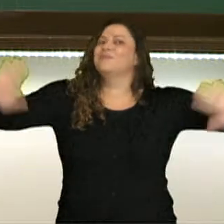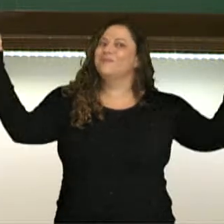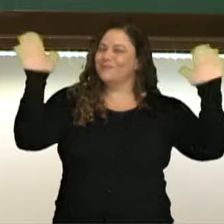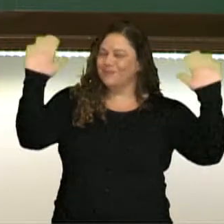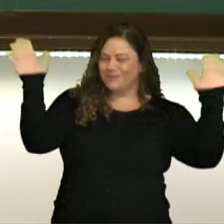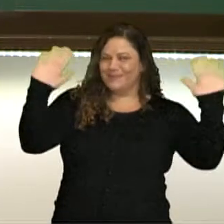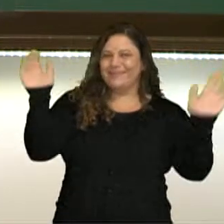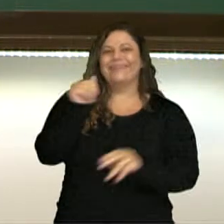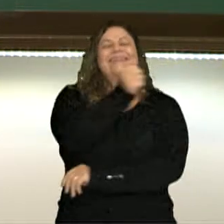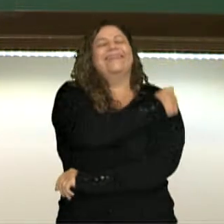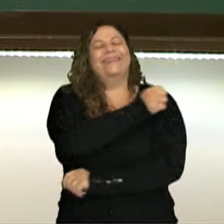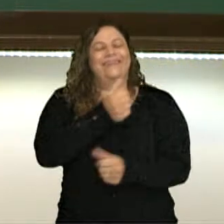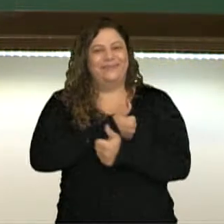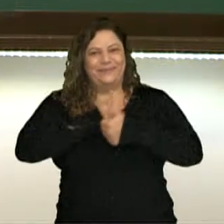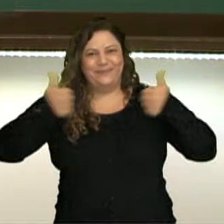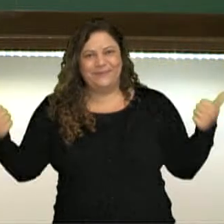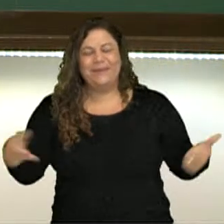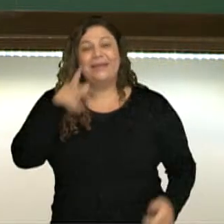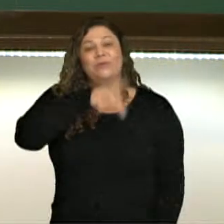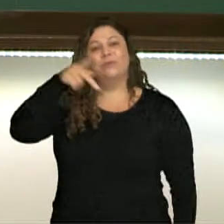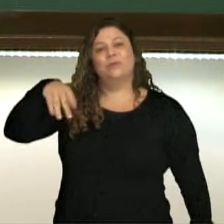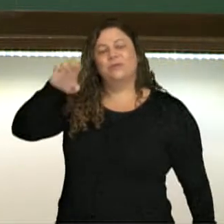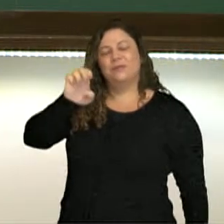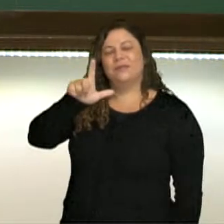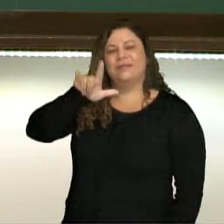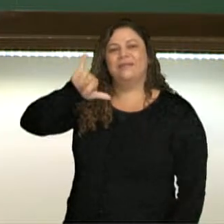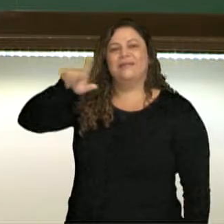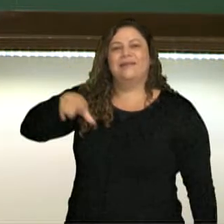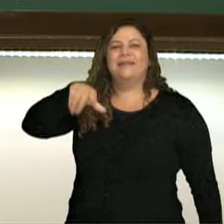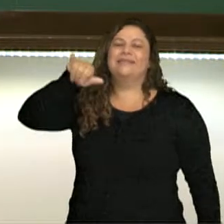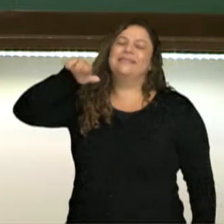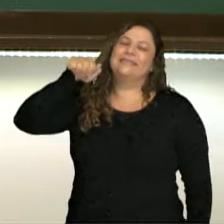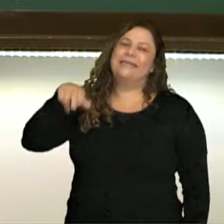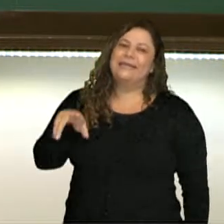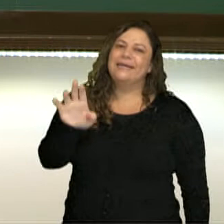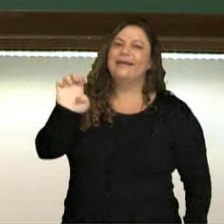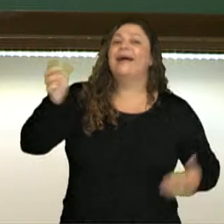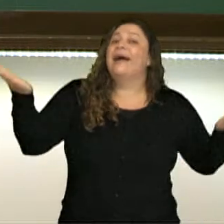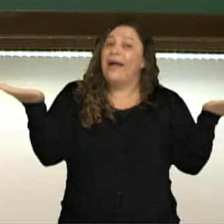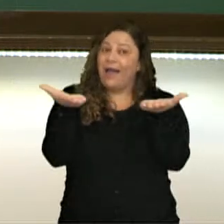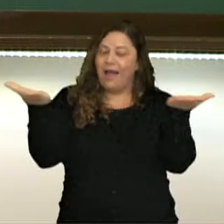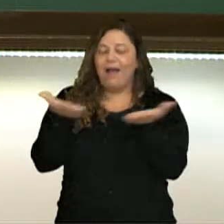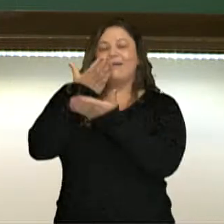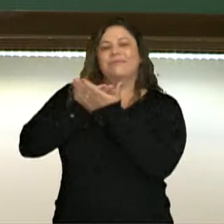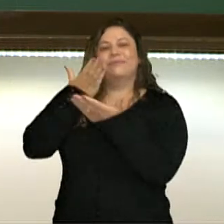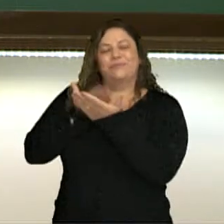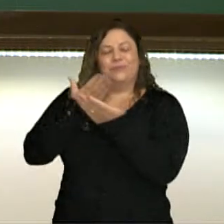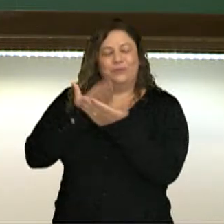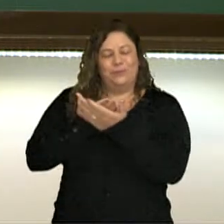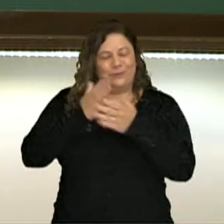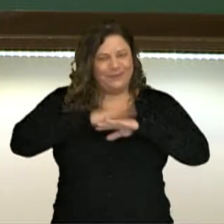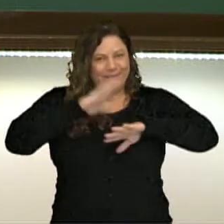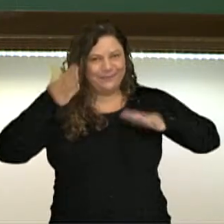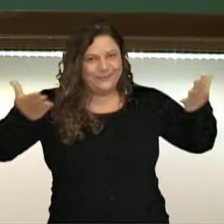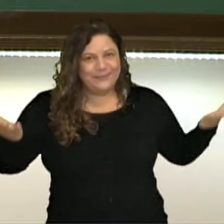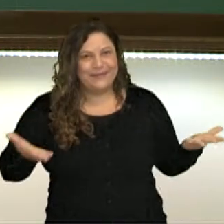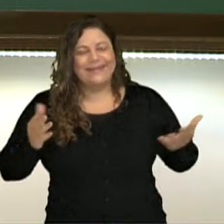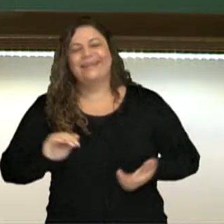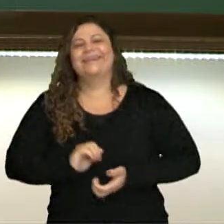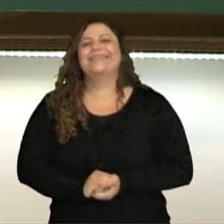Hola chicos, ¿qué tal? Soy la profesora Elisiane. Juntos vamos a estudiar um pouquinho mais.